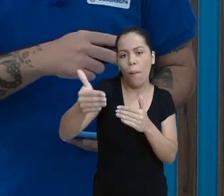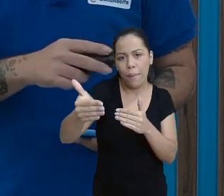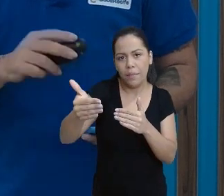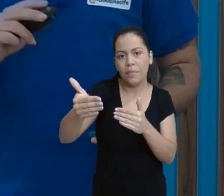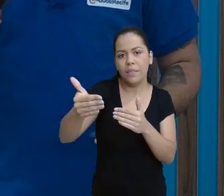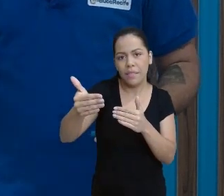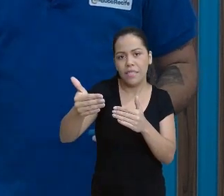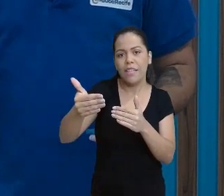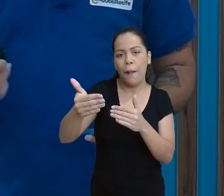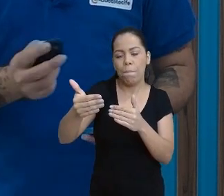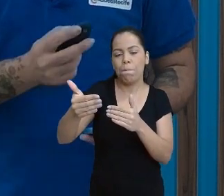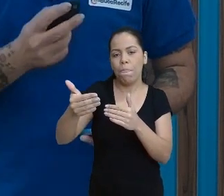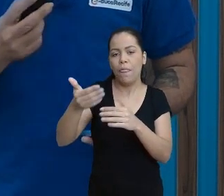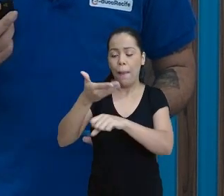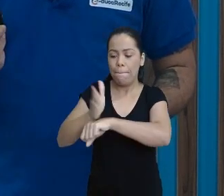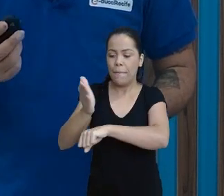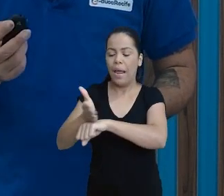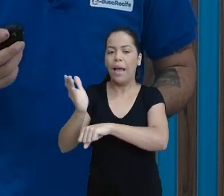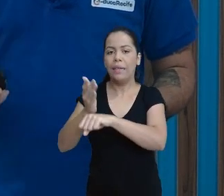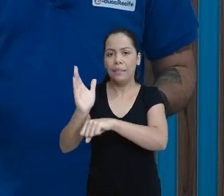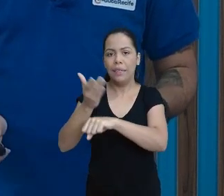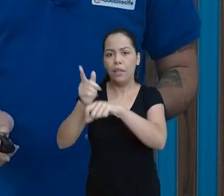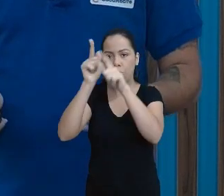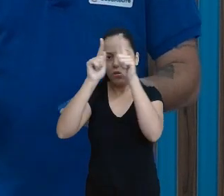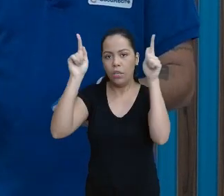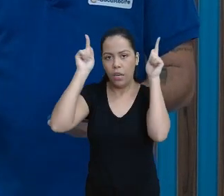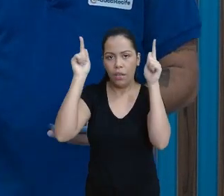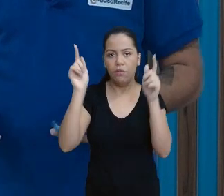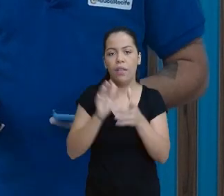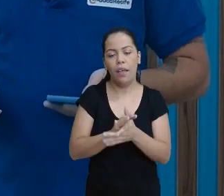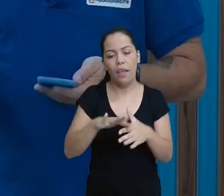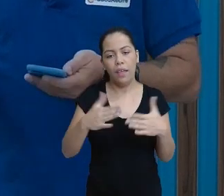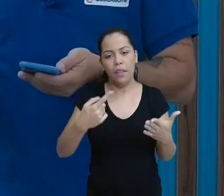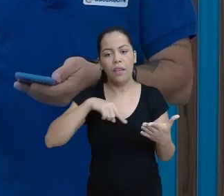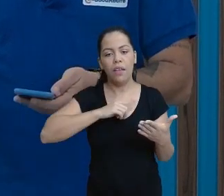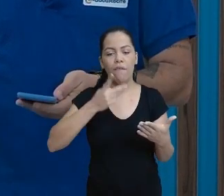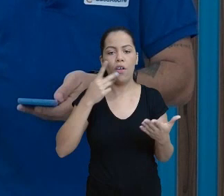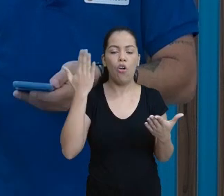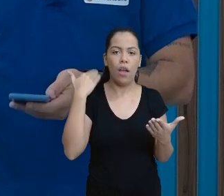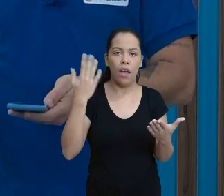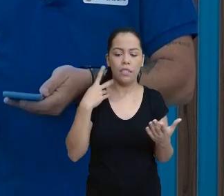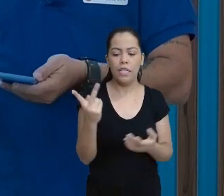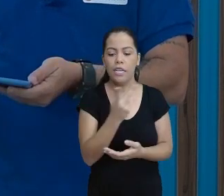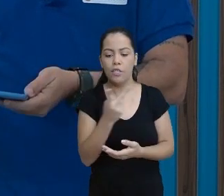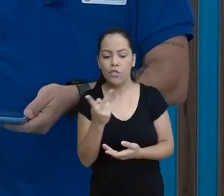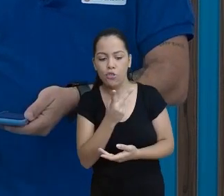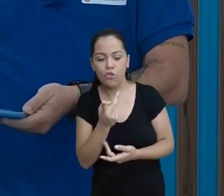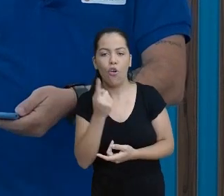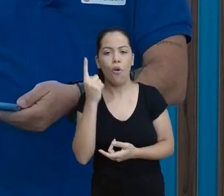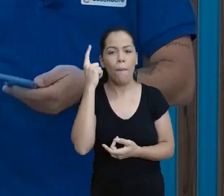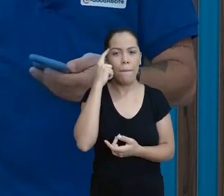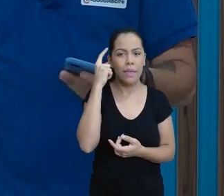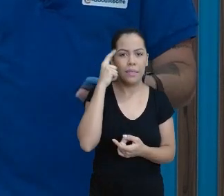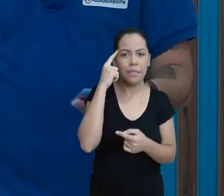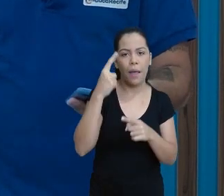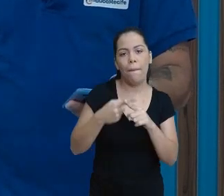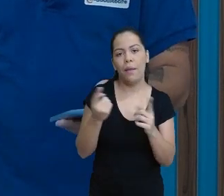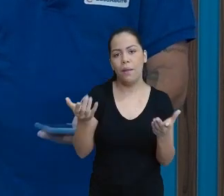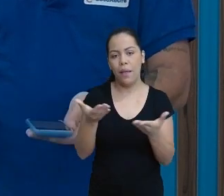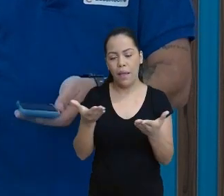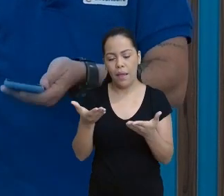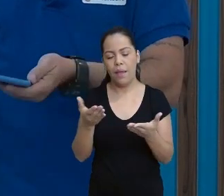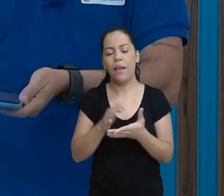aula anterior a gente falou um pouco desses 2 pensamentos e hoje a gente vai dar uma ênfase maior às necessidades que foram